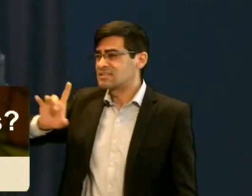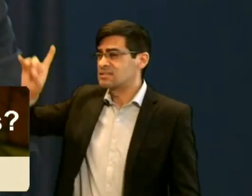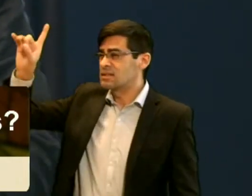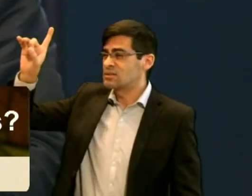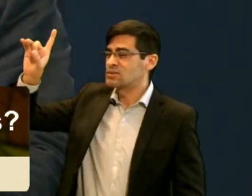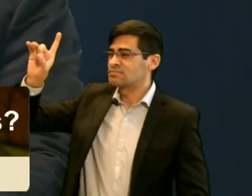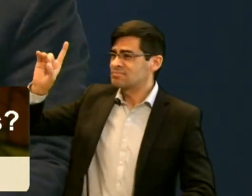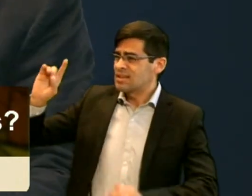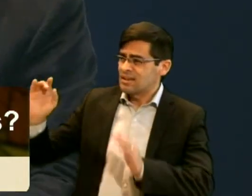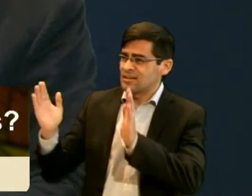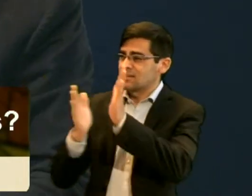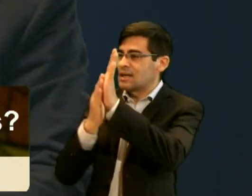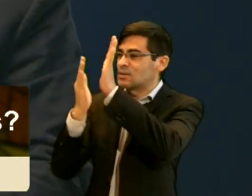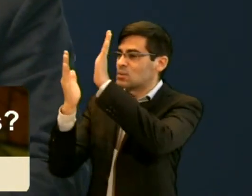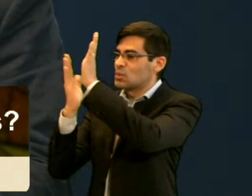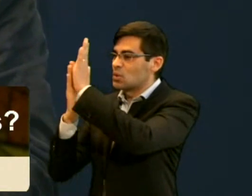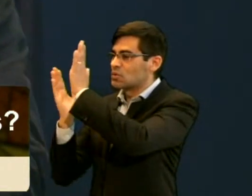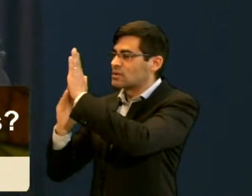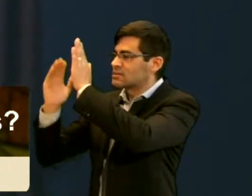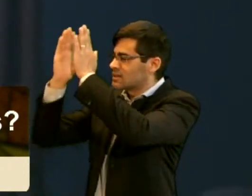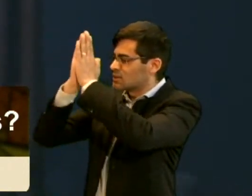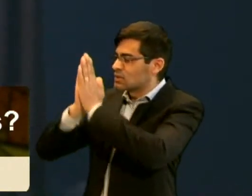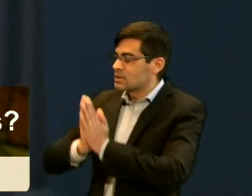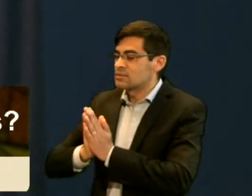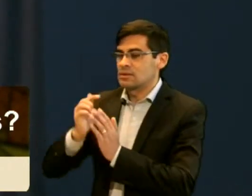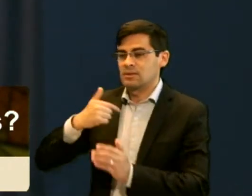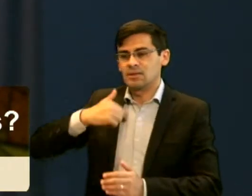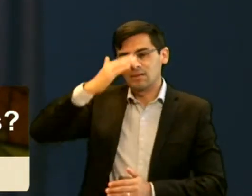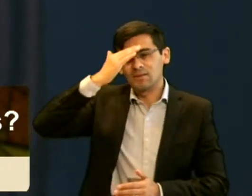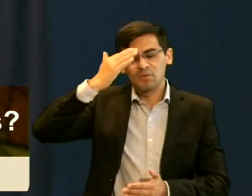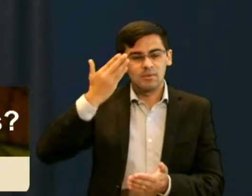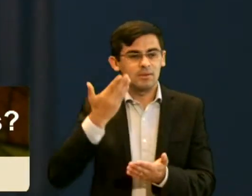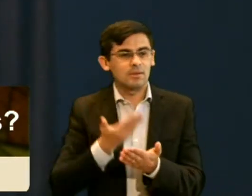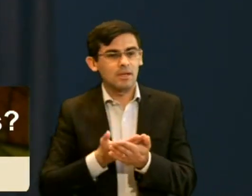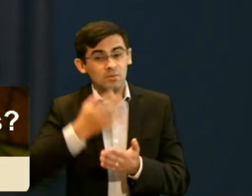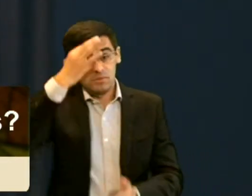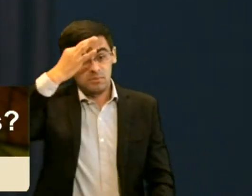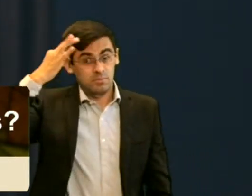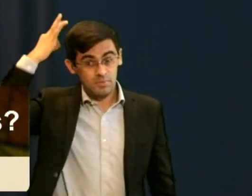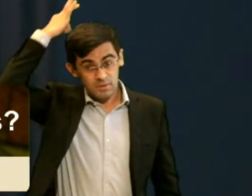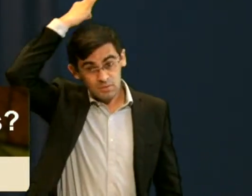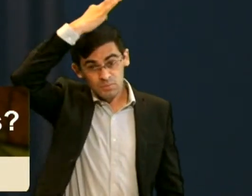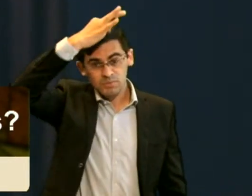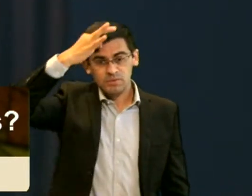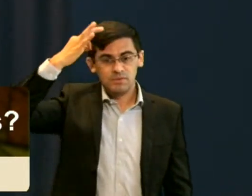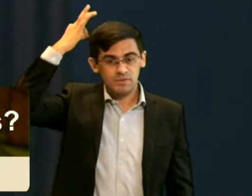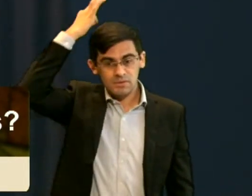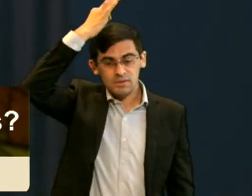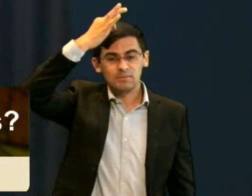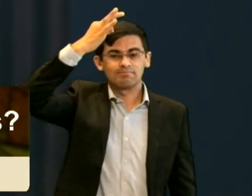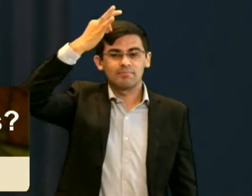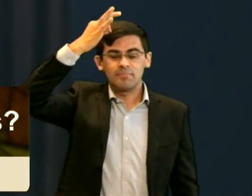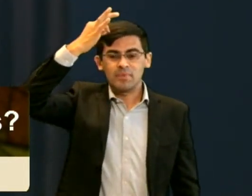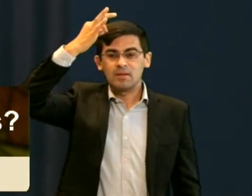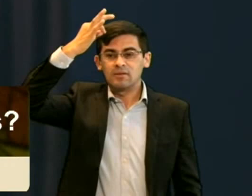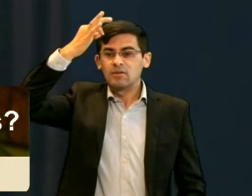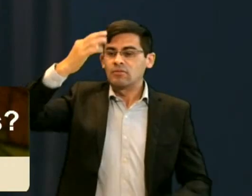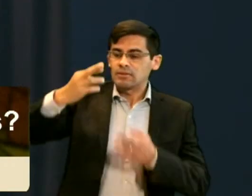Senhor, eu creio, o Espírito Santo de Deus vai